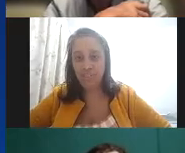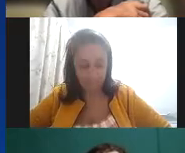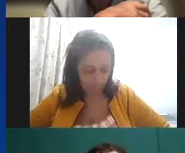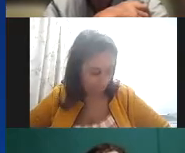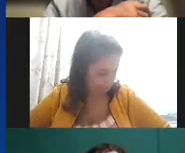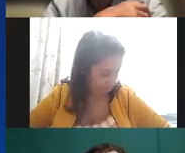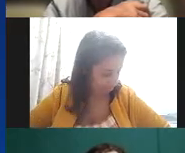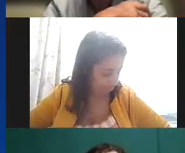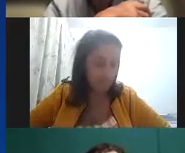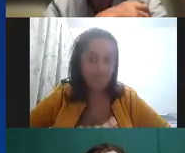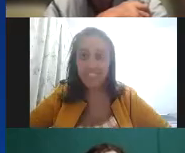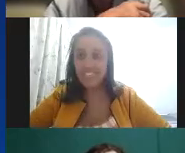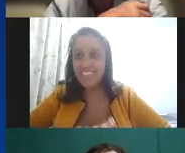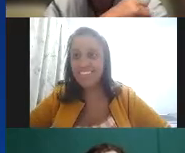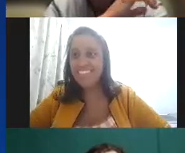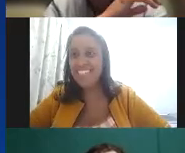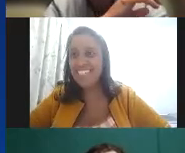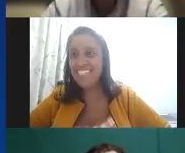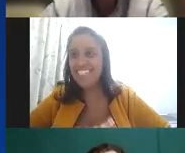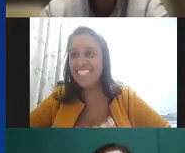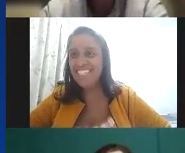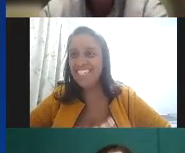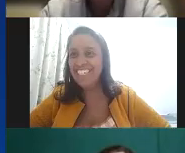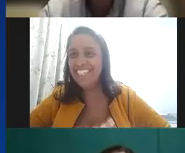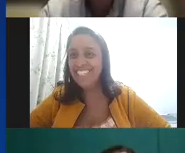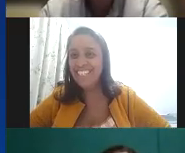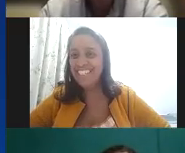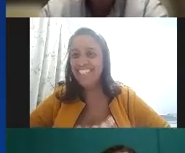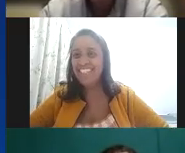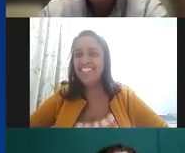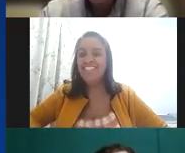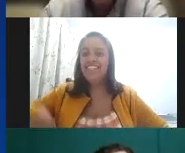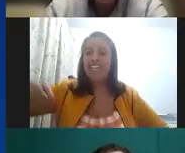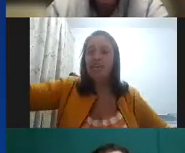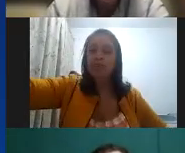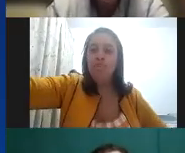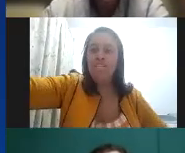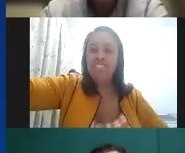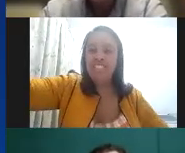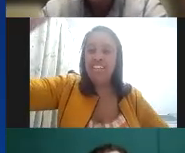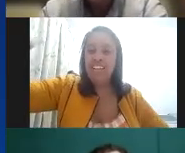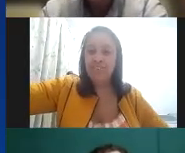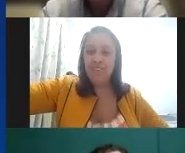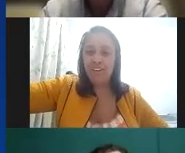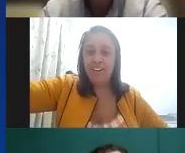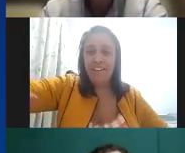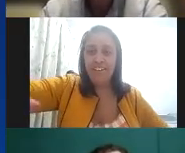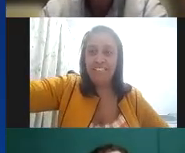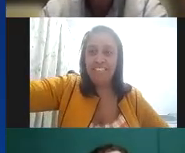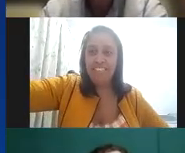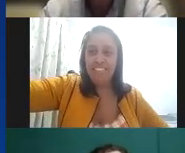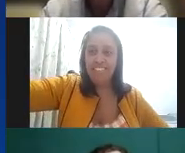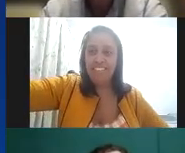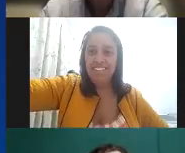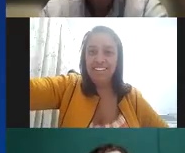da aula. Tem alguém aí com o microfone aberto? Deve ser a Gisele. Tá? O meu estava desligado. Luiz, desliga